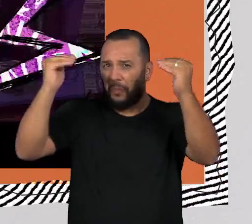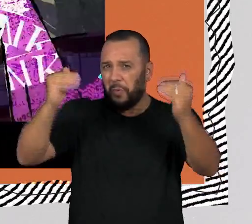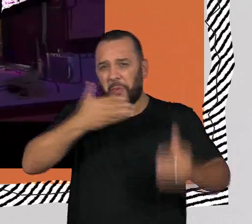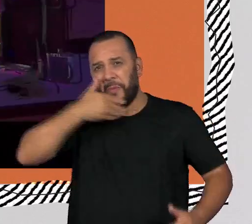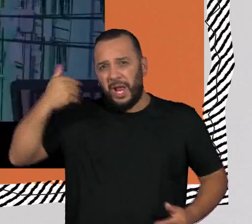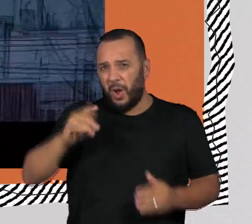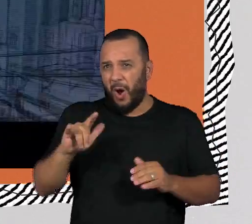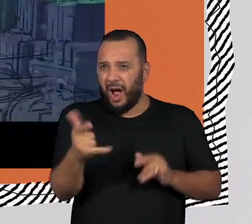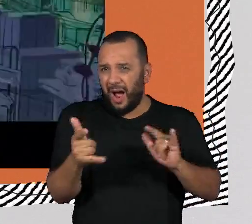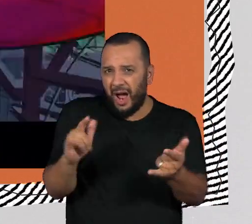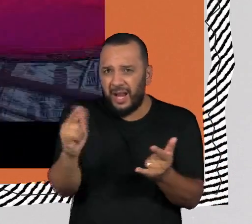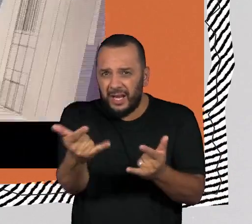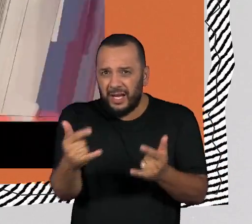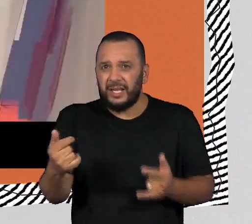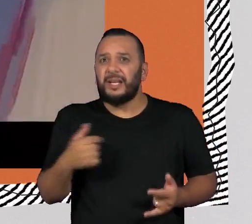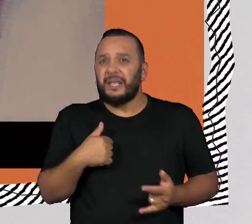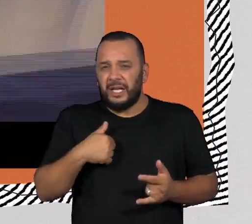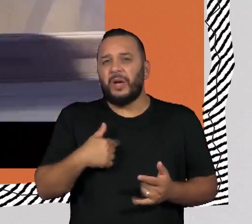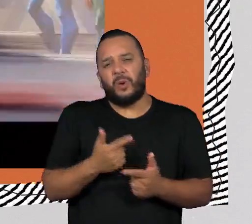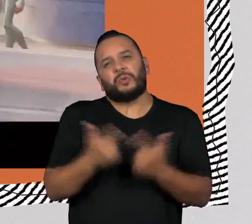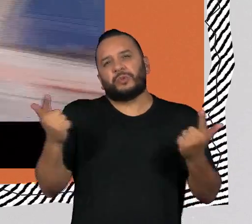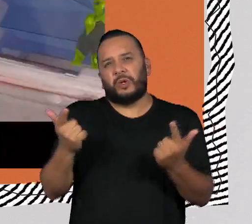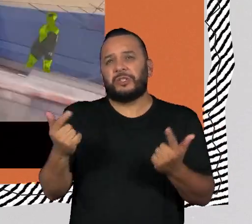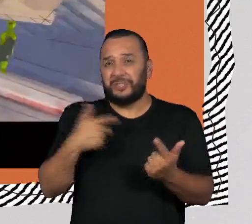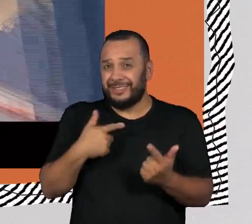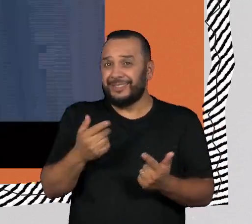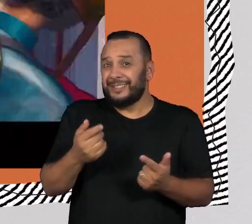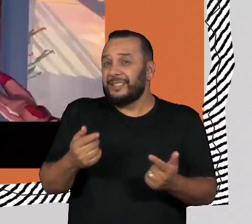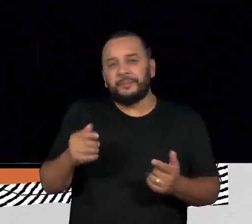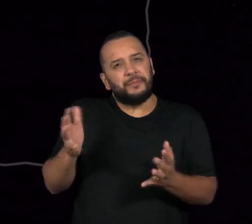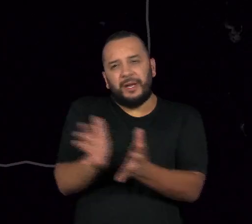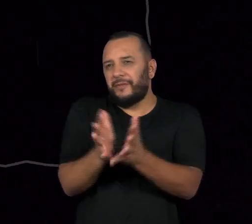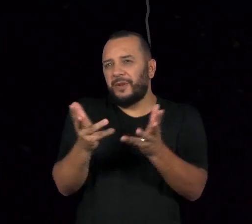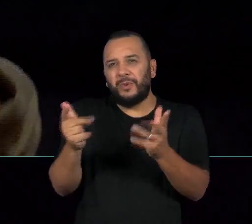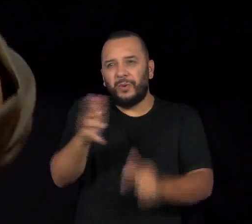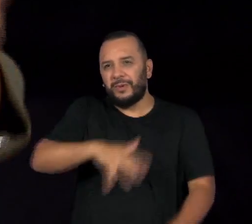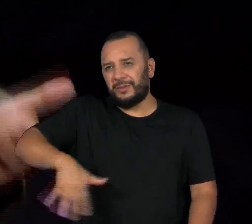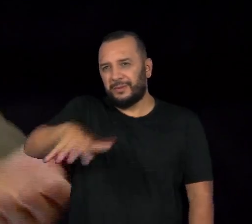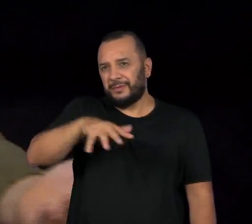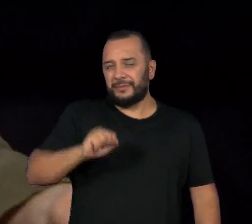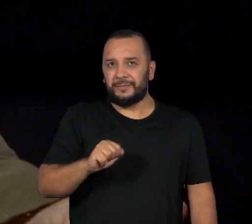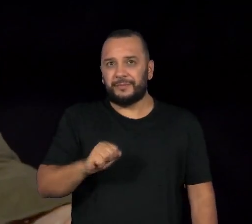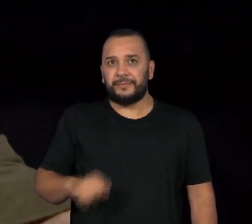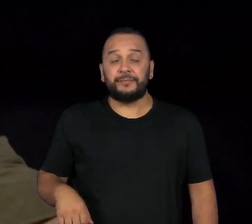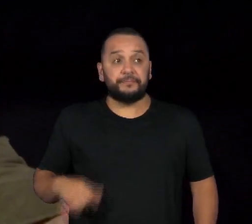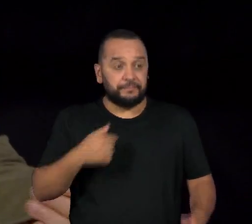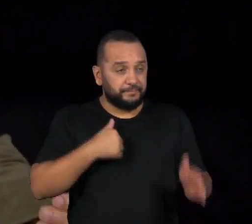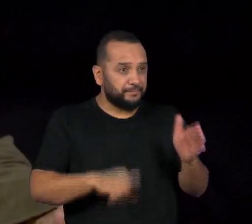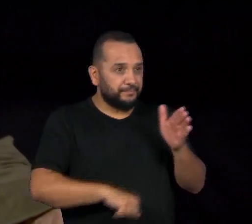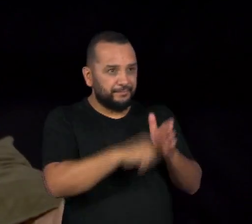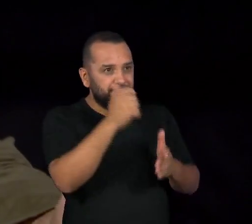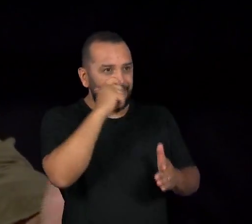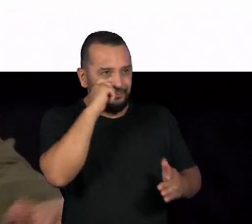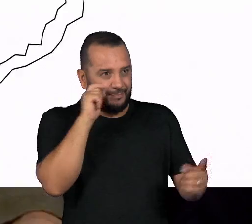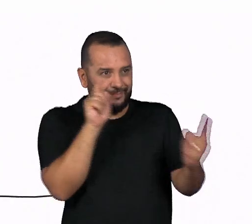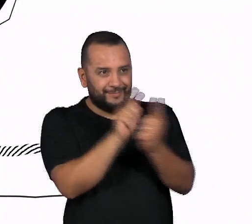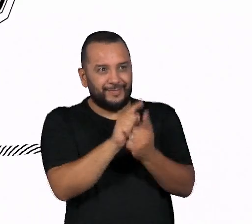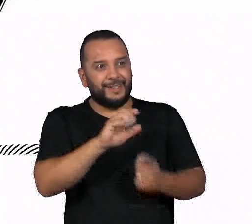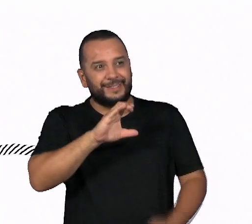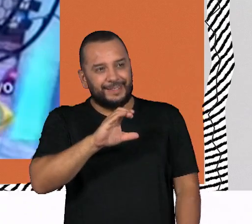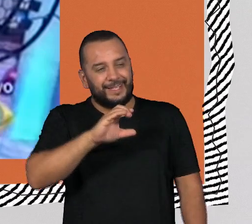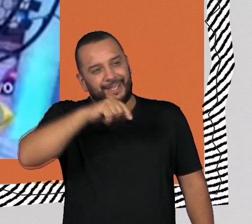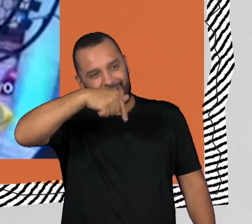aranhas? Oh, usa o cara novo! Isso aqui é incrível! A primeira vez que a gente se viu ao vivo foi na bancada do